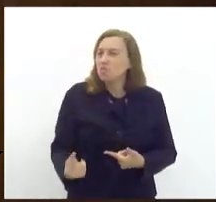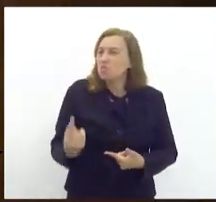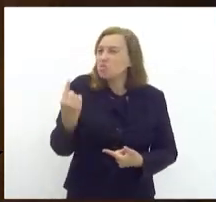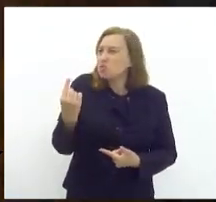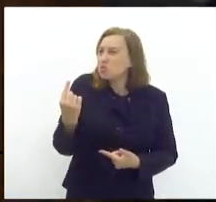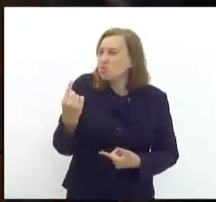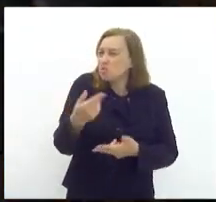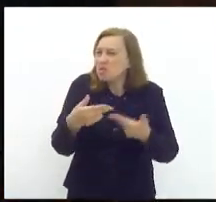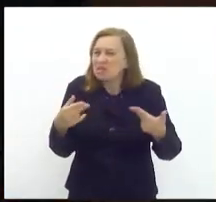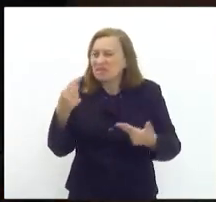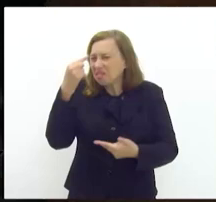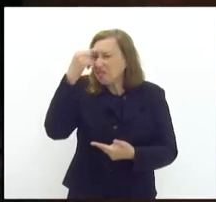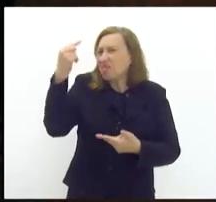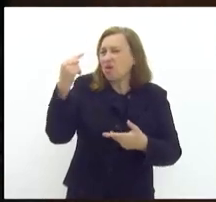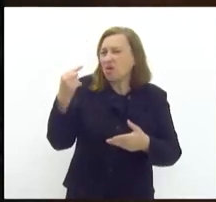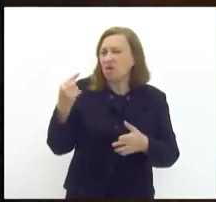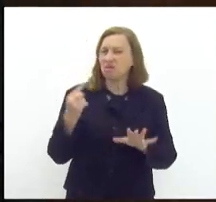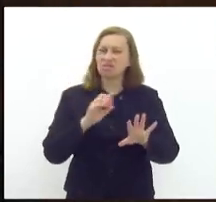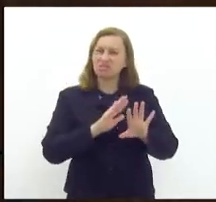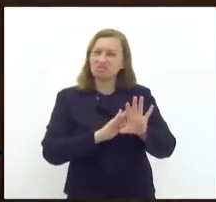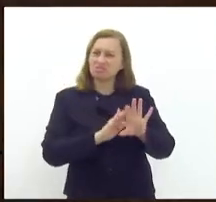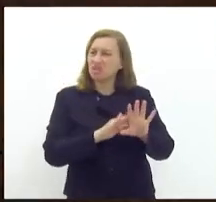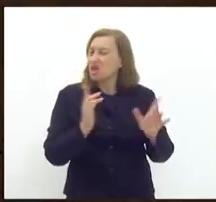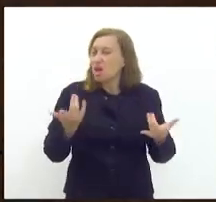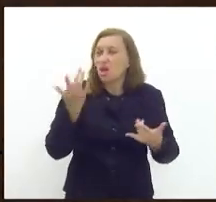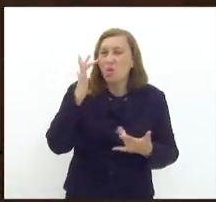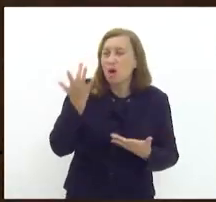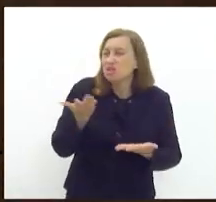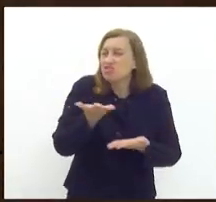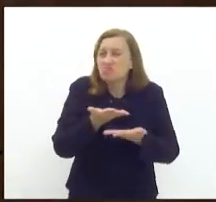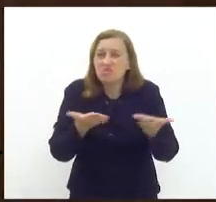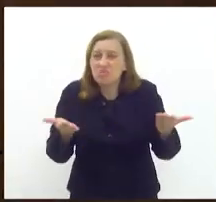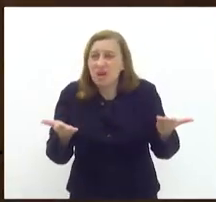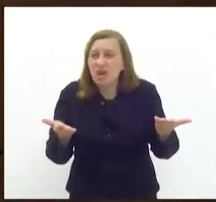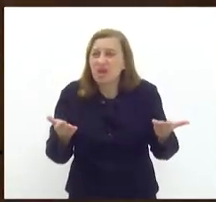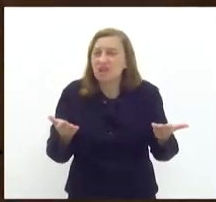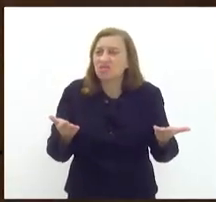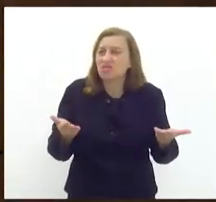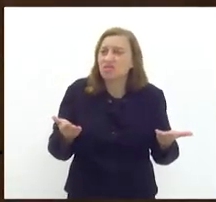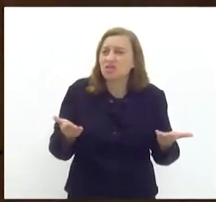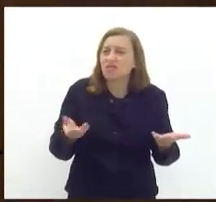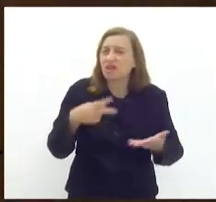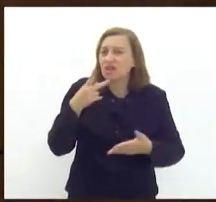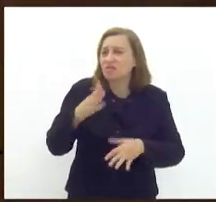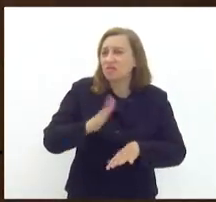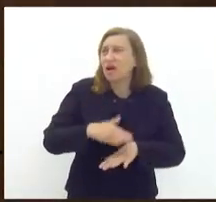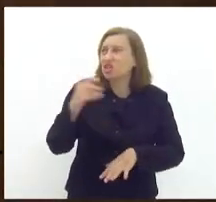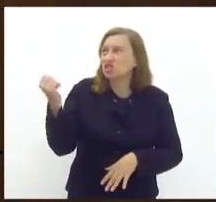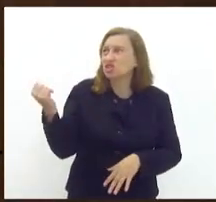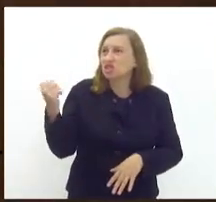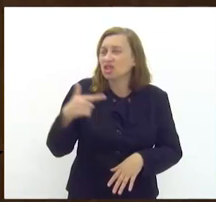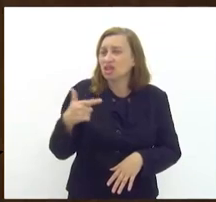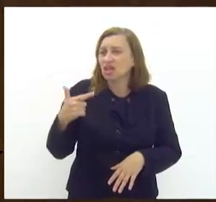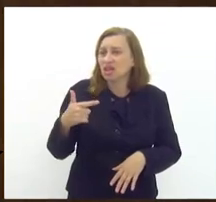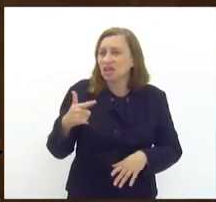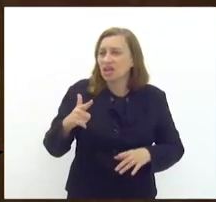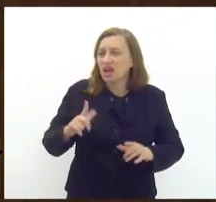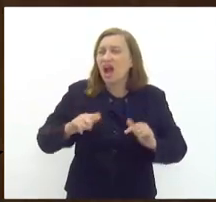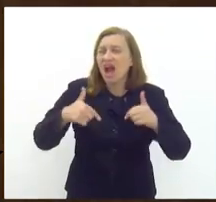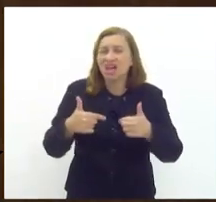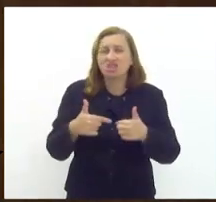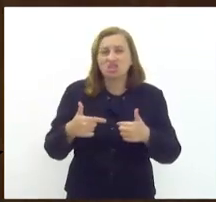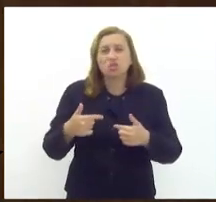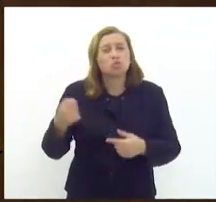pequenês ideológica Eu acho que isso aí acaba mais falando a respeito de quem se manifesta sim